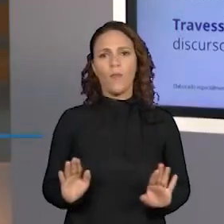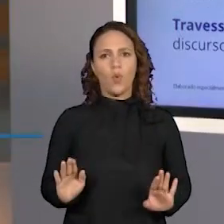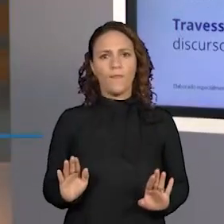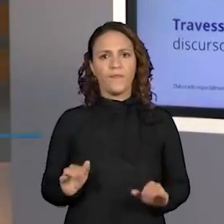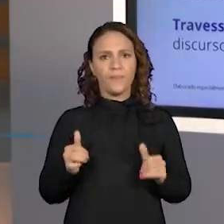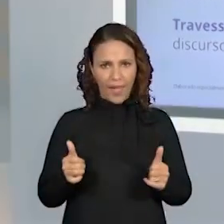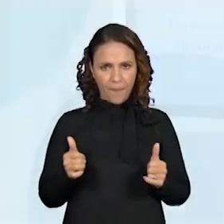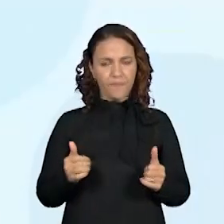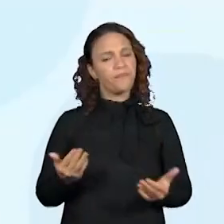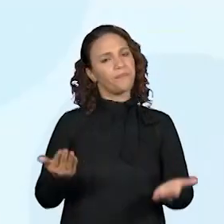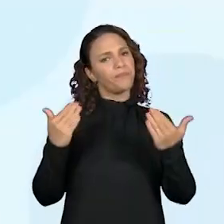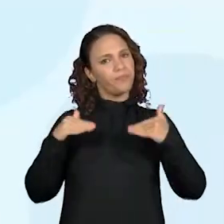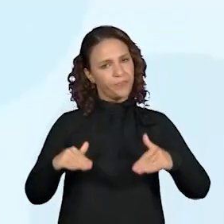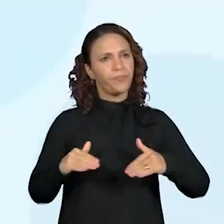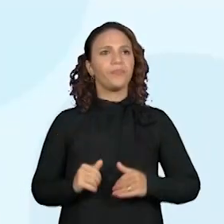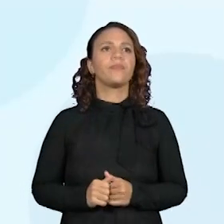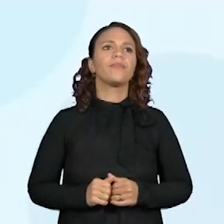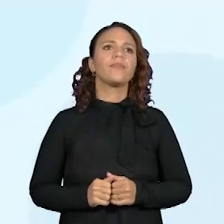para a lousa.